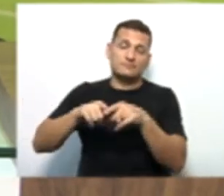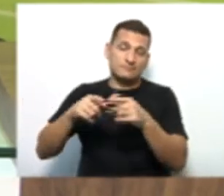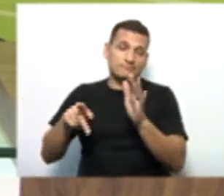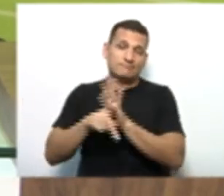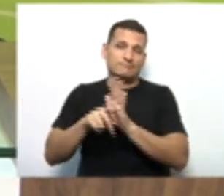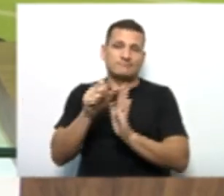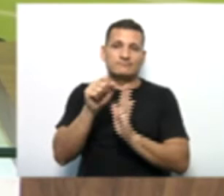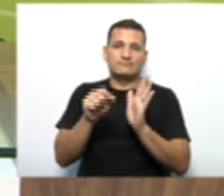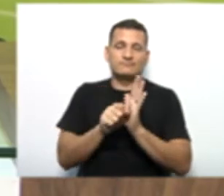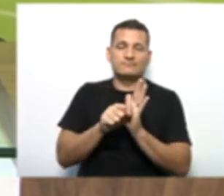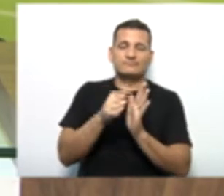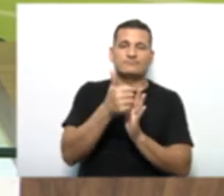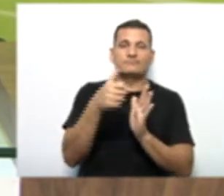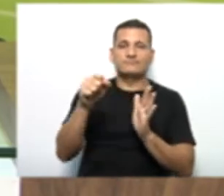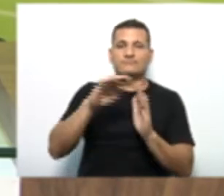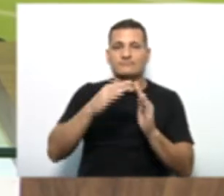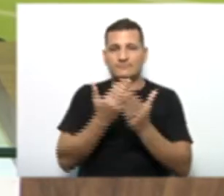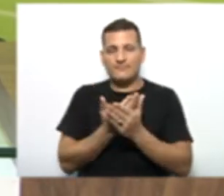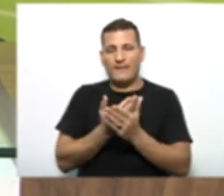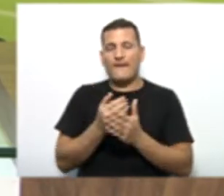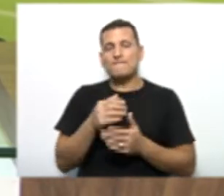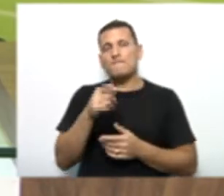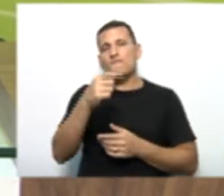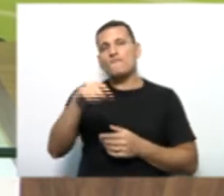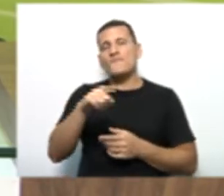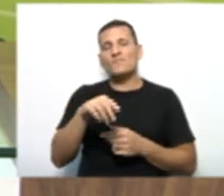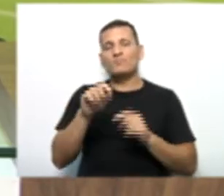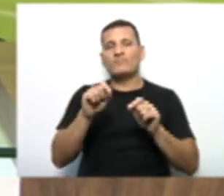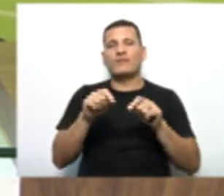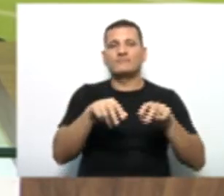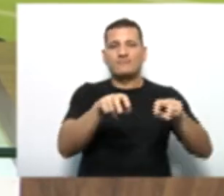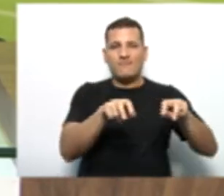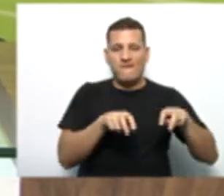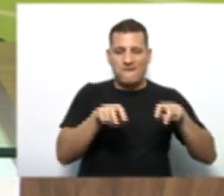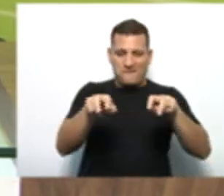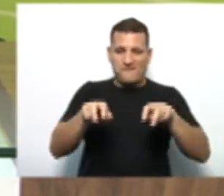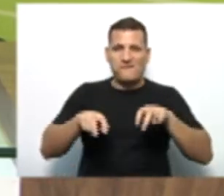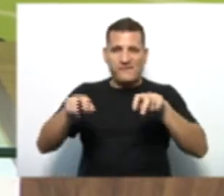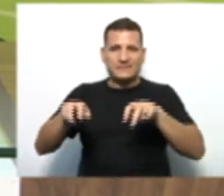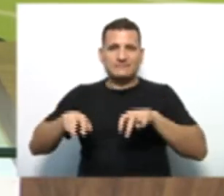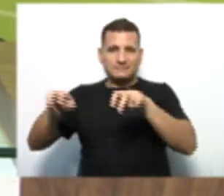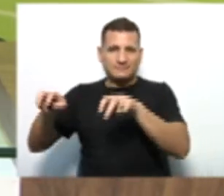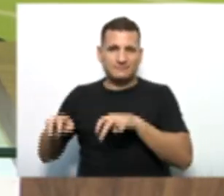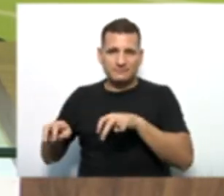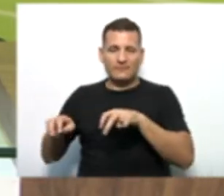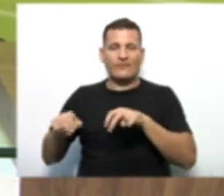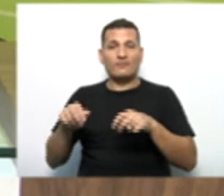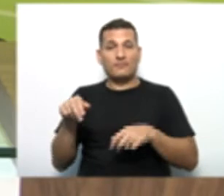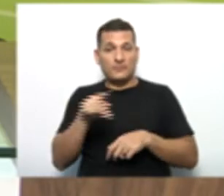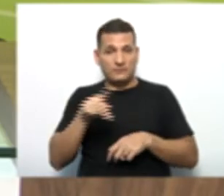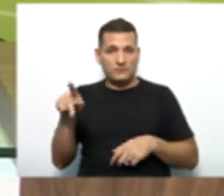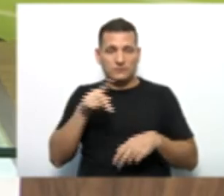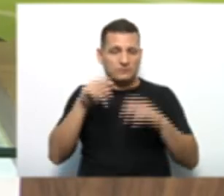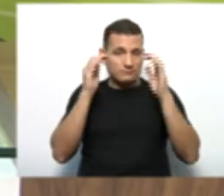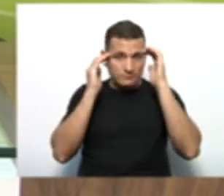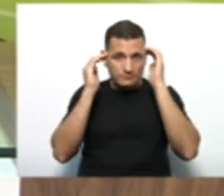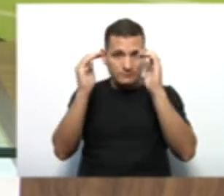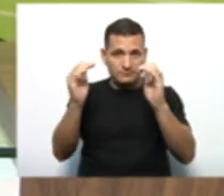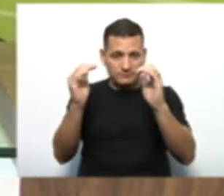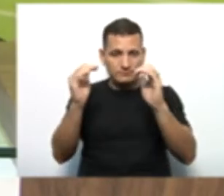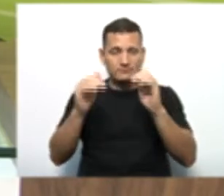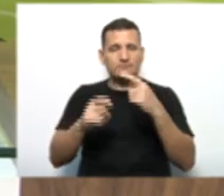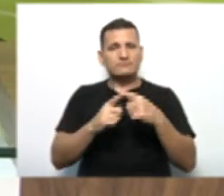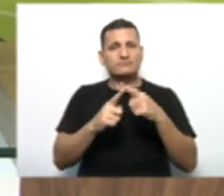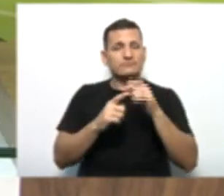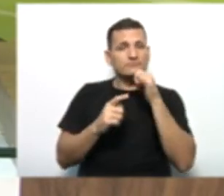do século XVIII, né, quando vocês sentam organizadamente em fileiras, né, a hierarquia do professor deve ser respeitada, porque quando você estiver